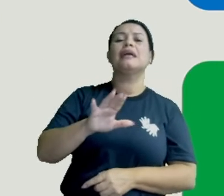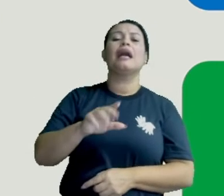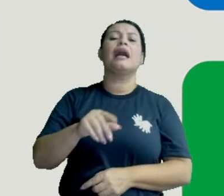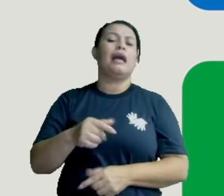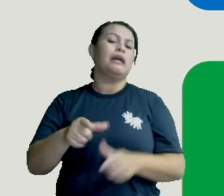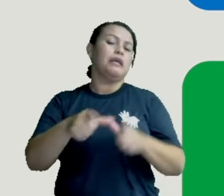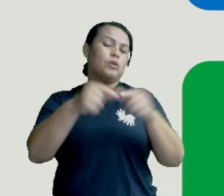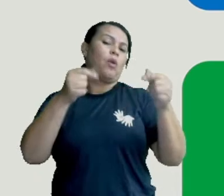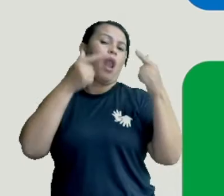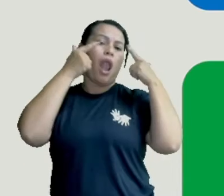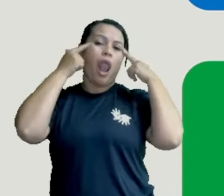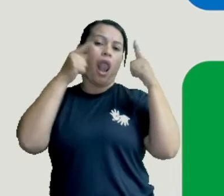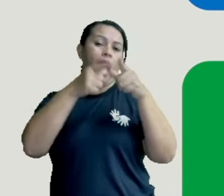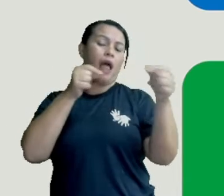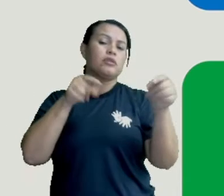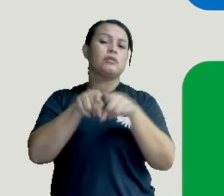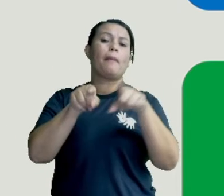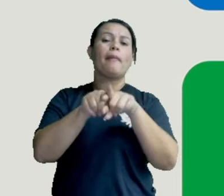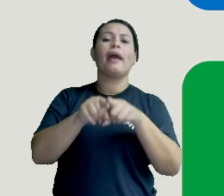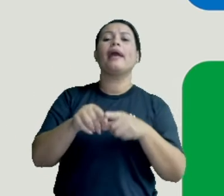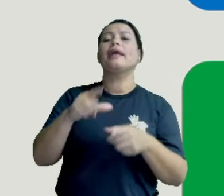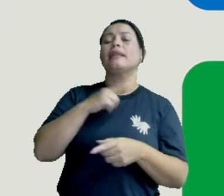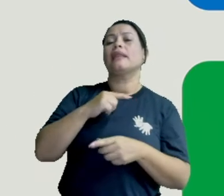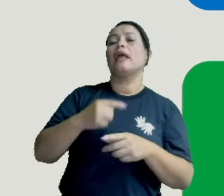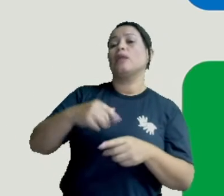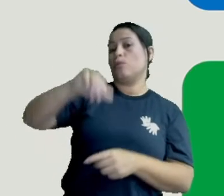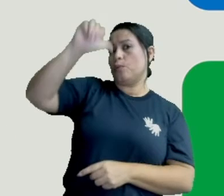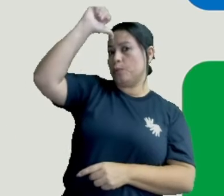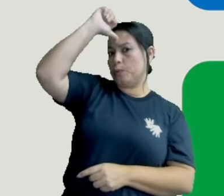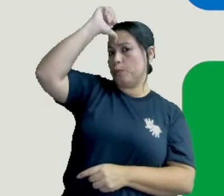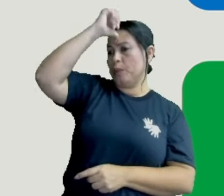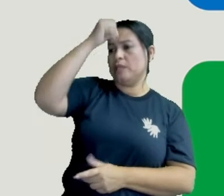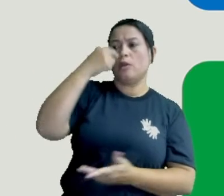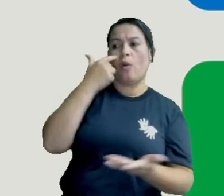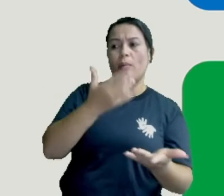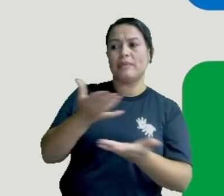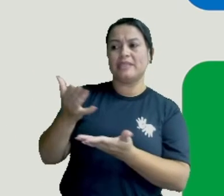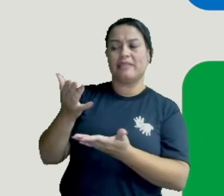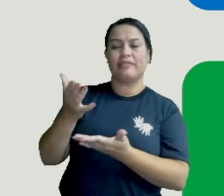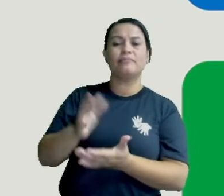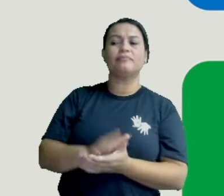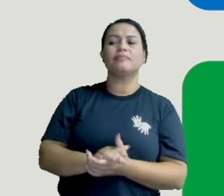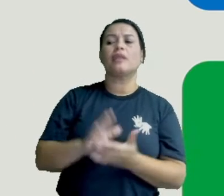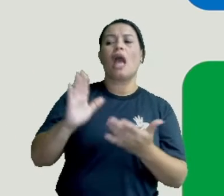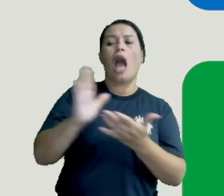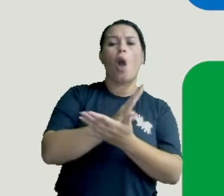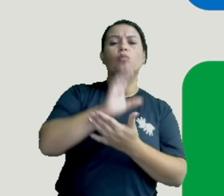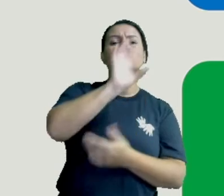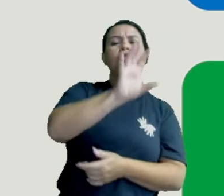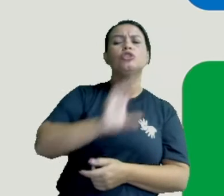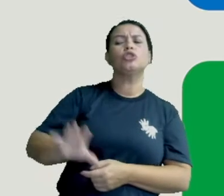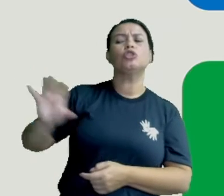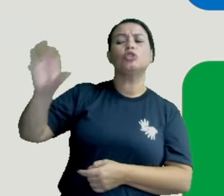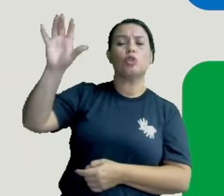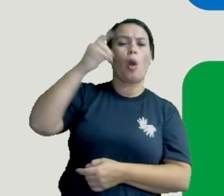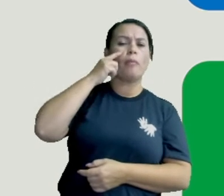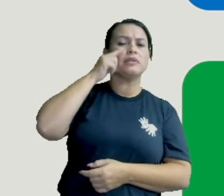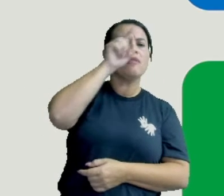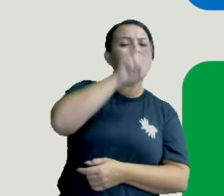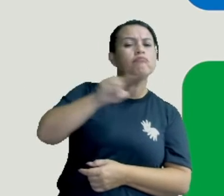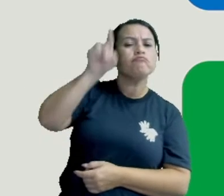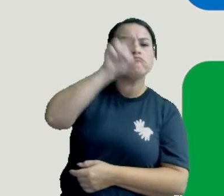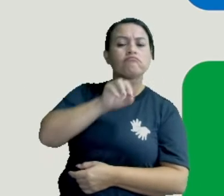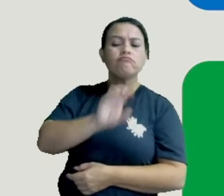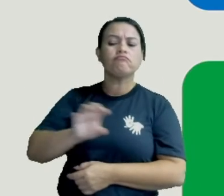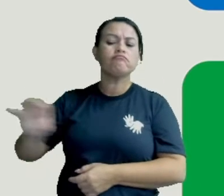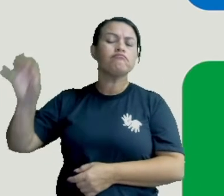asiático, ou Extremo Oriente, e também o subcontinente indiano. E eu vou grafar aqui algumas dessas regiões. Então, aqui,